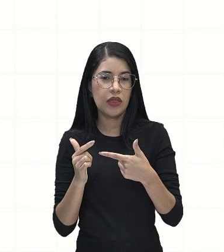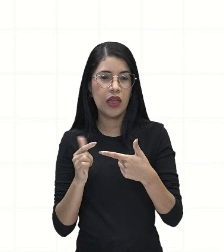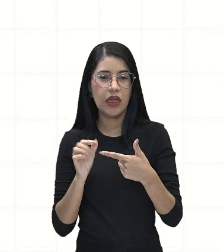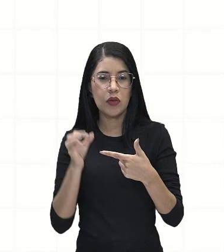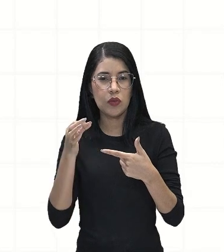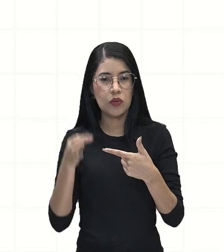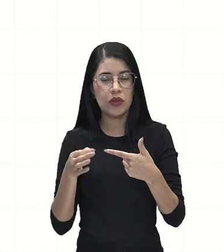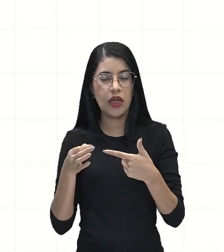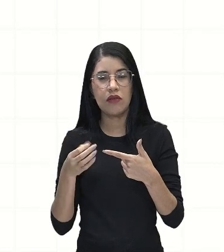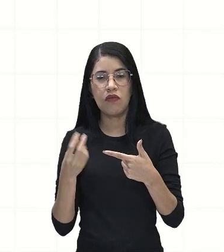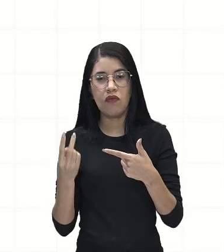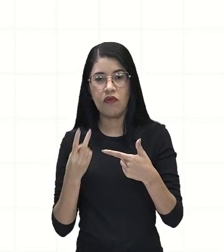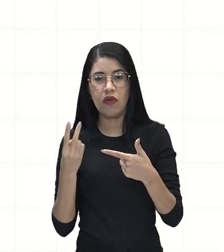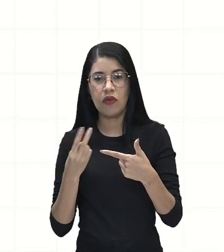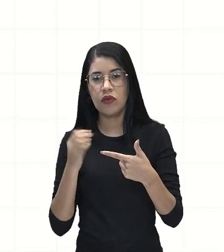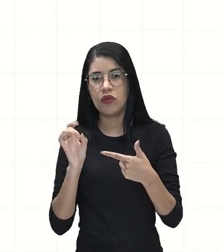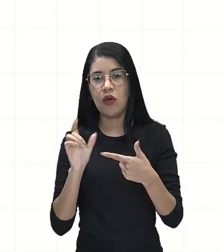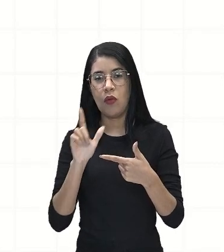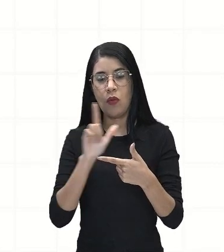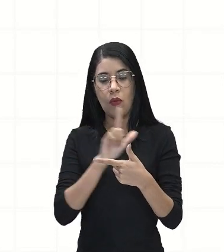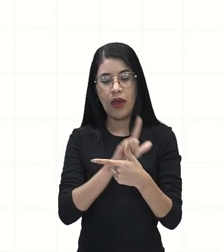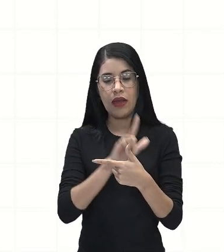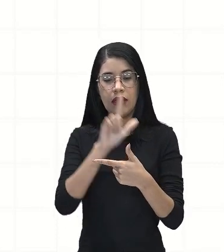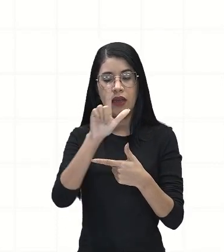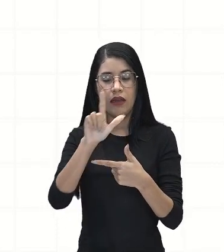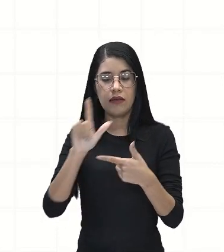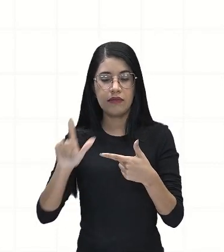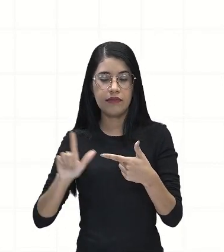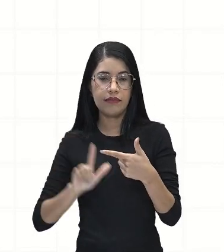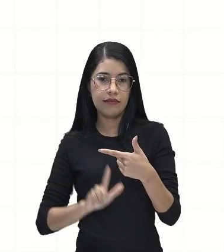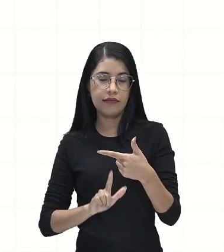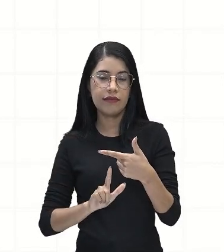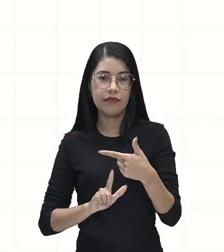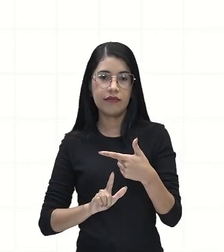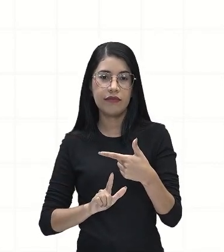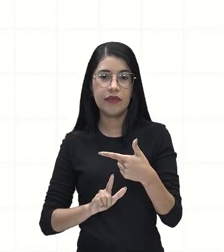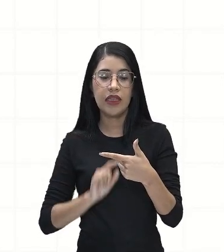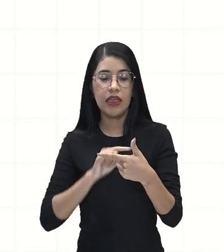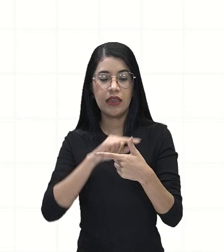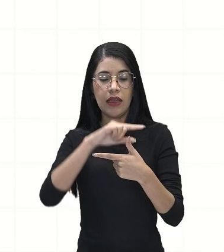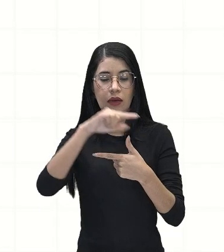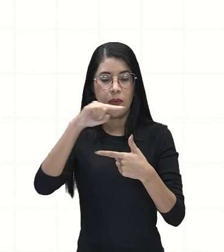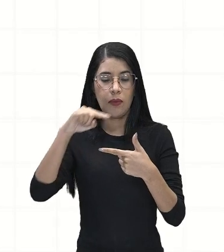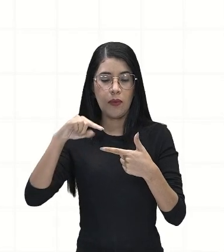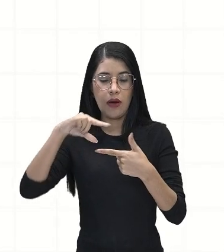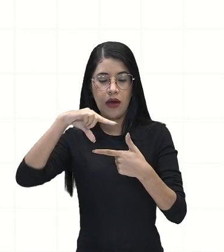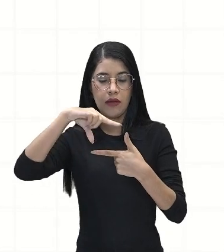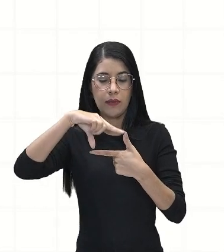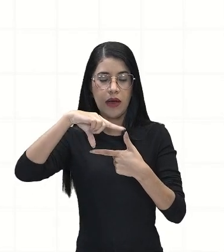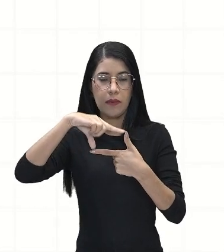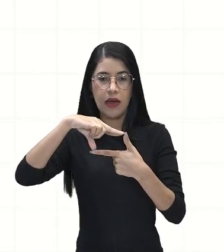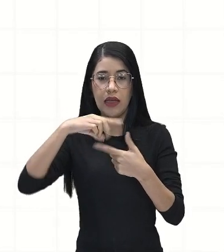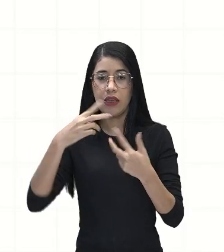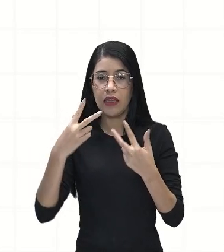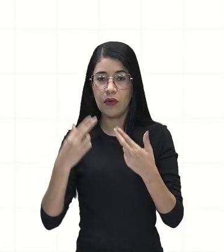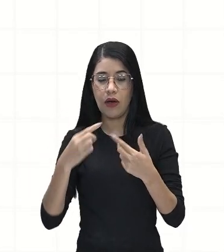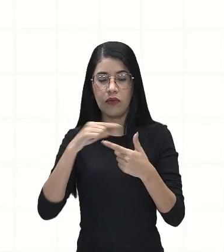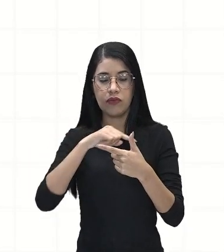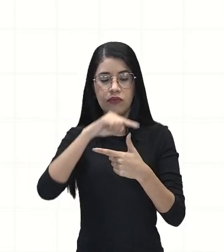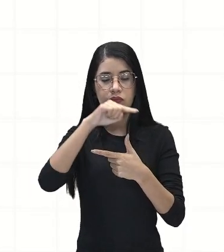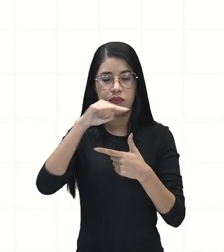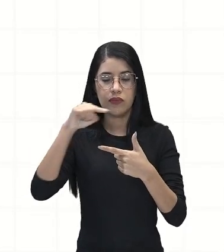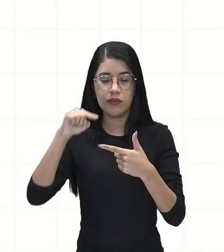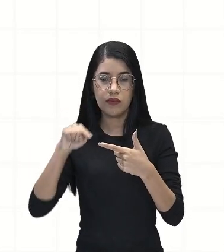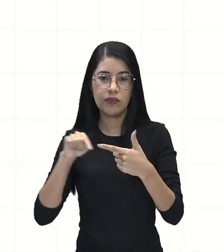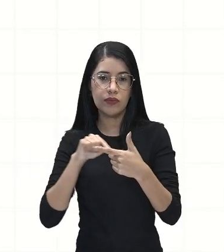só coloquei a letra L, mas como o quadrado tem todos os 4 lados com a mesma medida, Por isso,